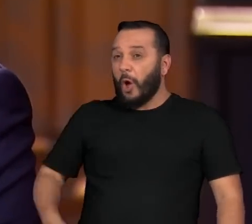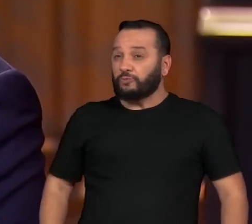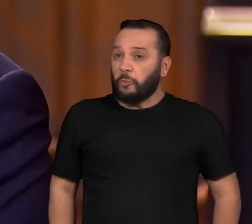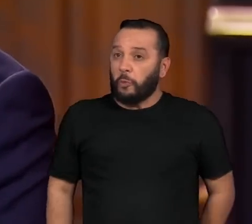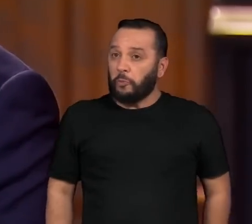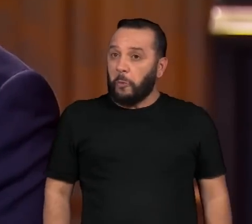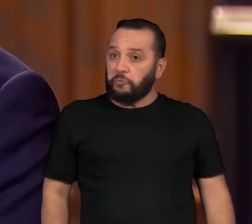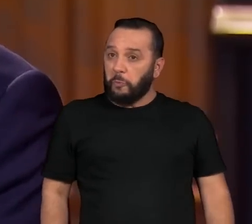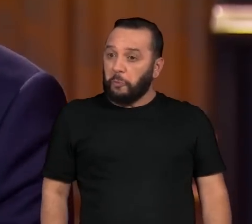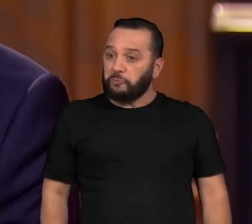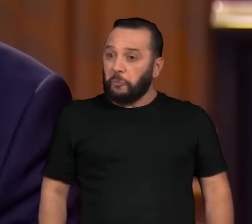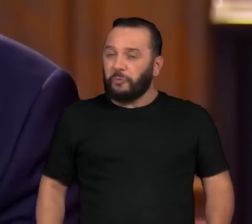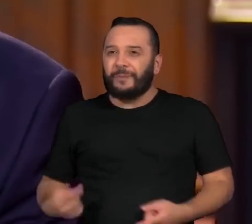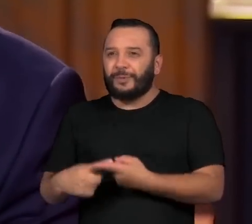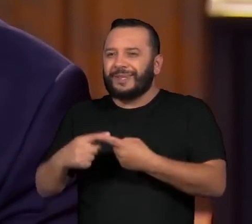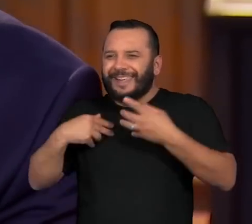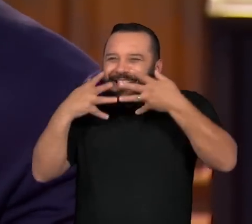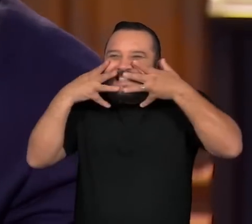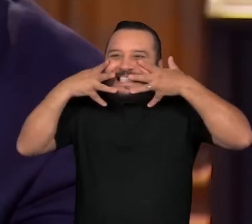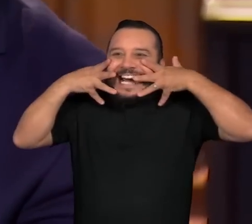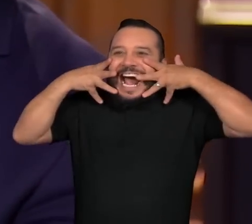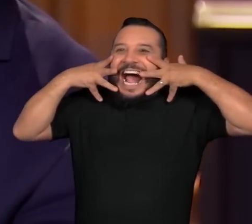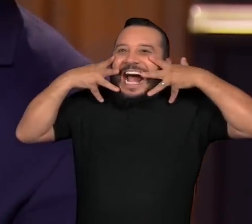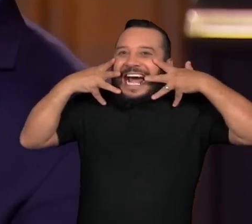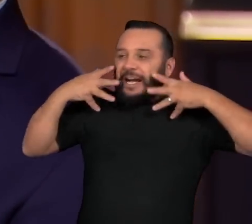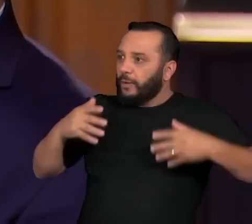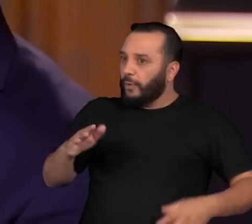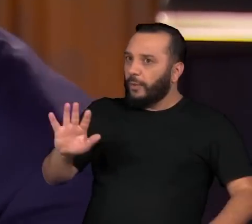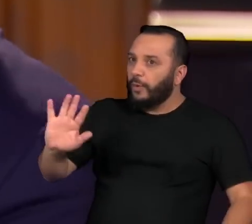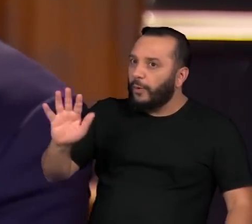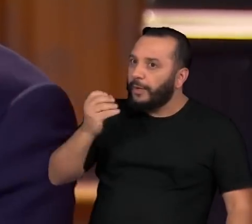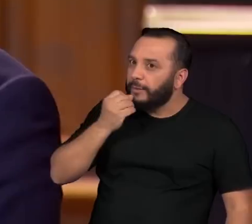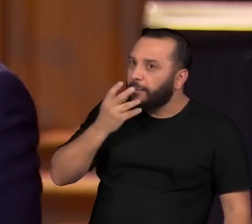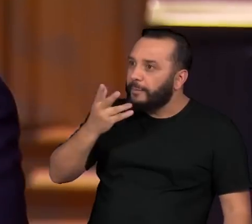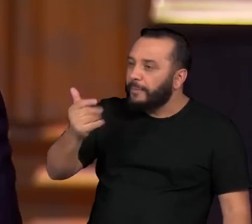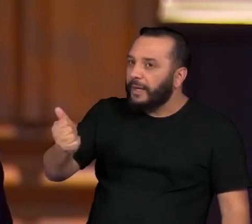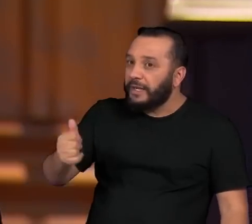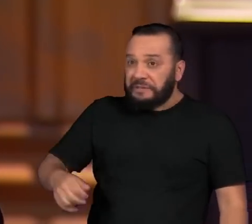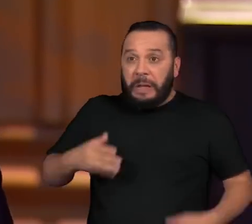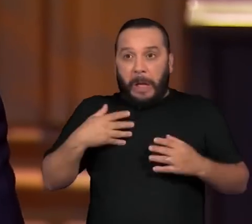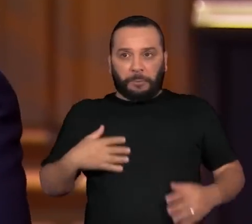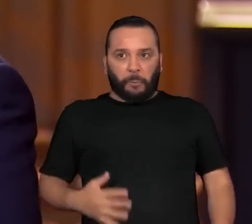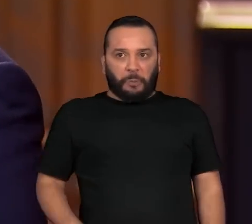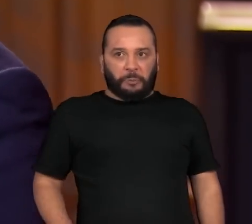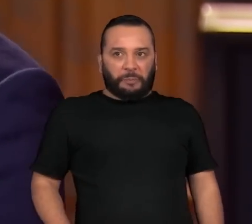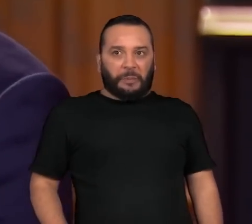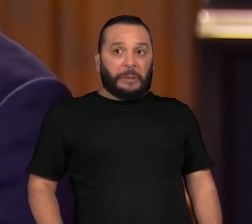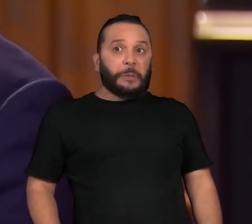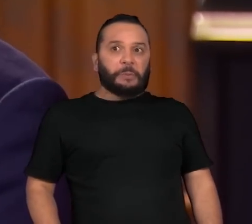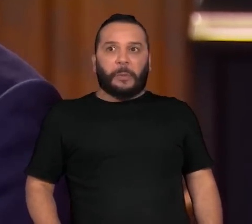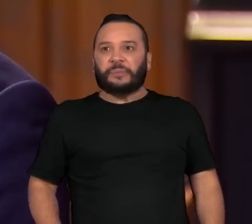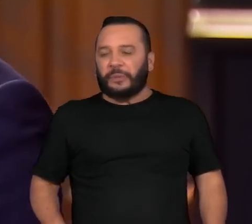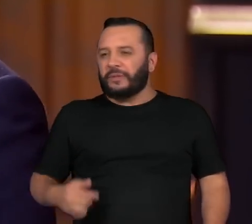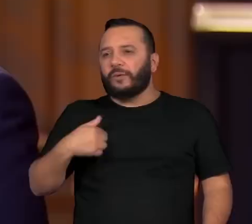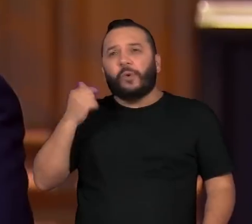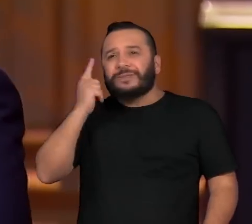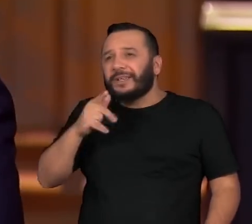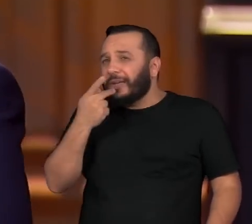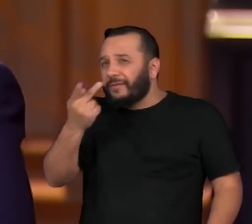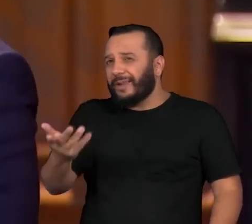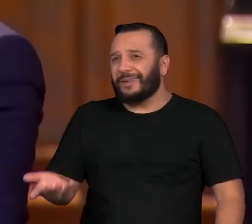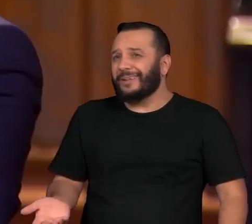foi conversar comigo. E eu falei, senhora, que é isso, dona Maria? Que bico é esse? Que bico é